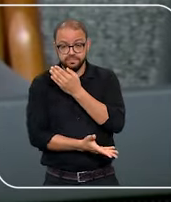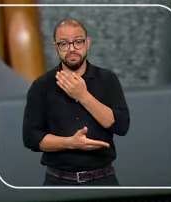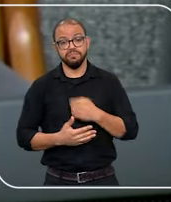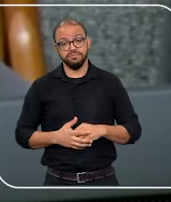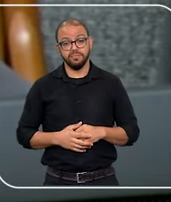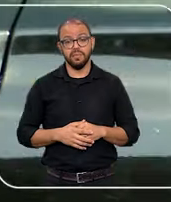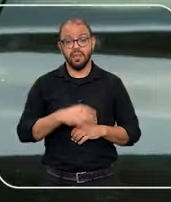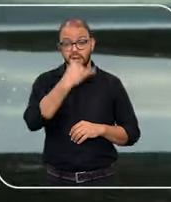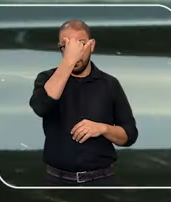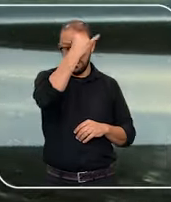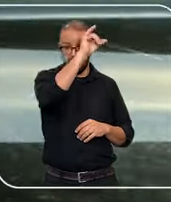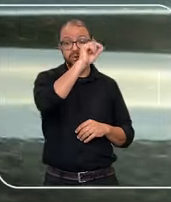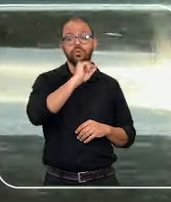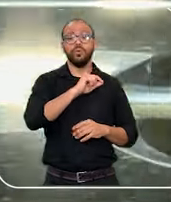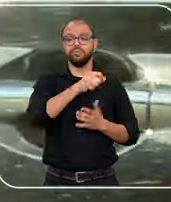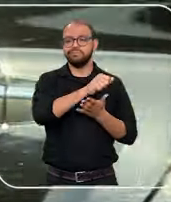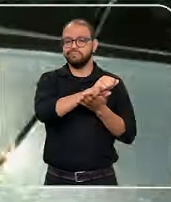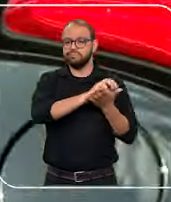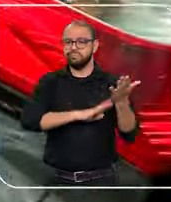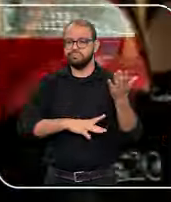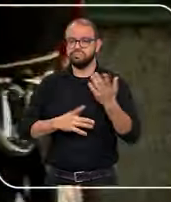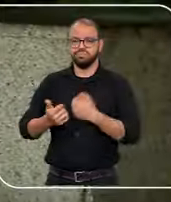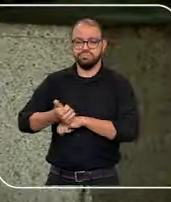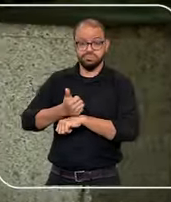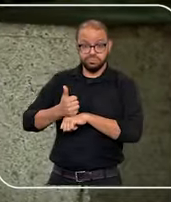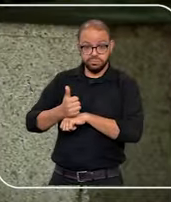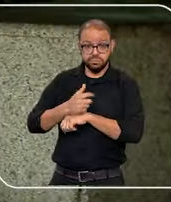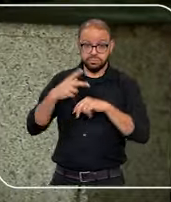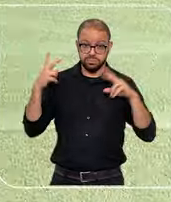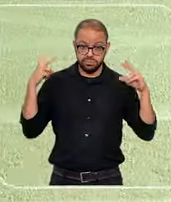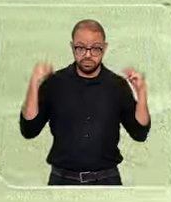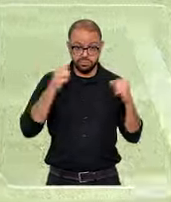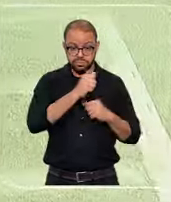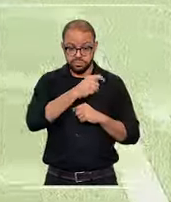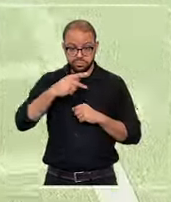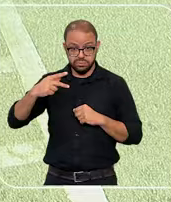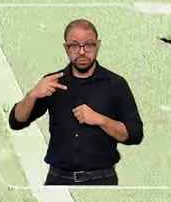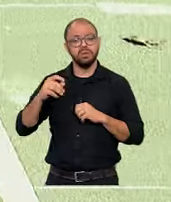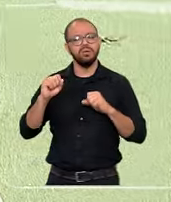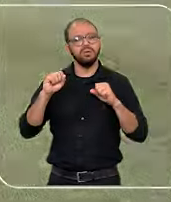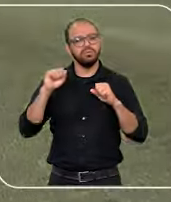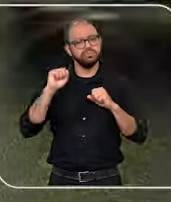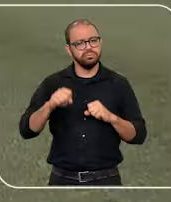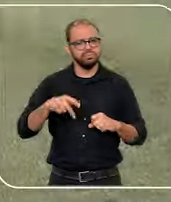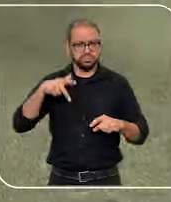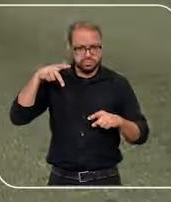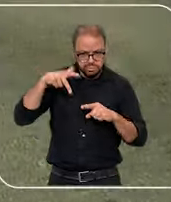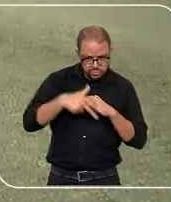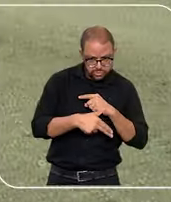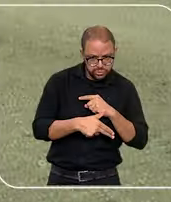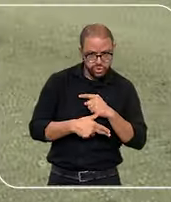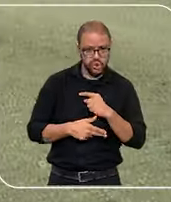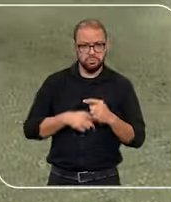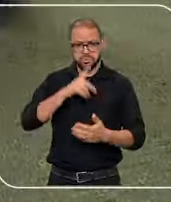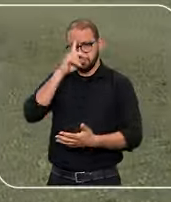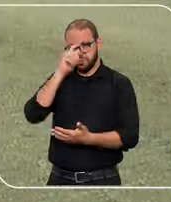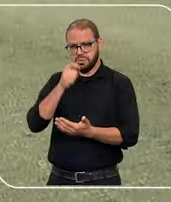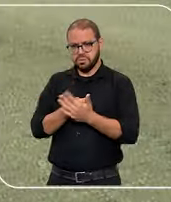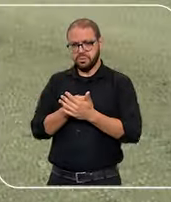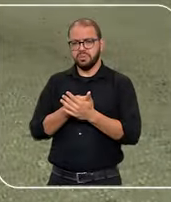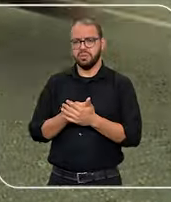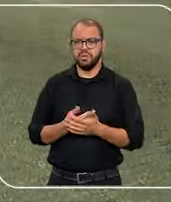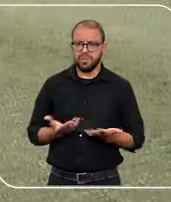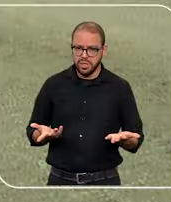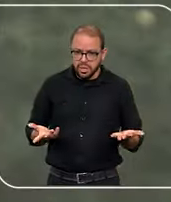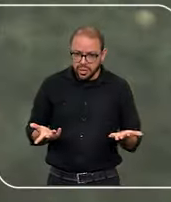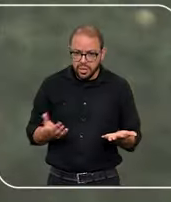nessas situações, evitando que a atividade profissional dos motoristas por aplicativo seja interrompida por uma